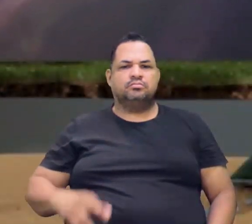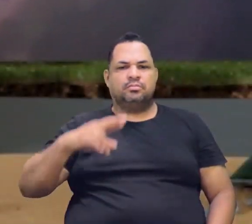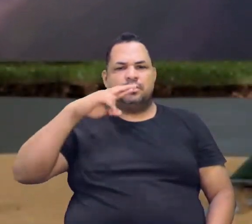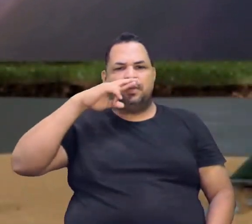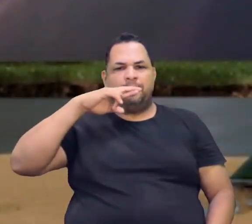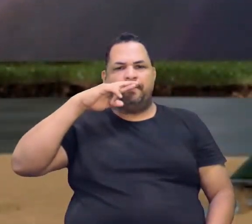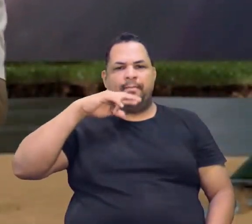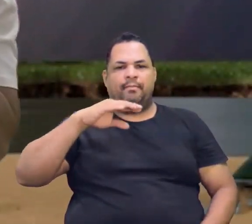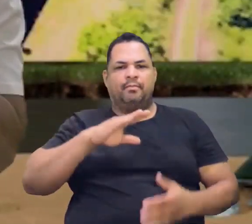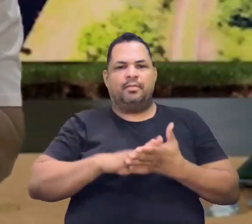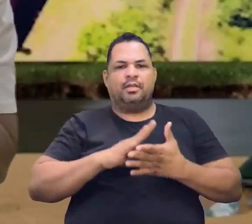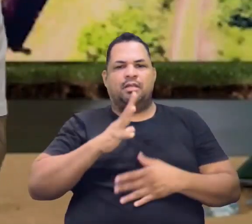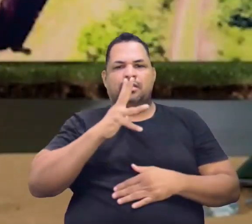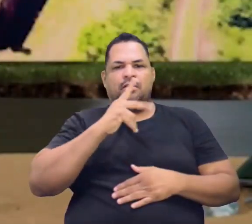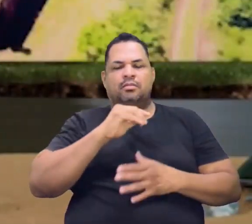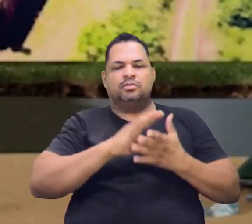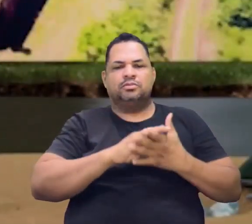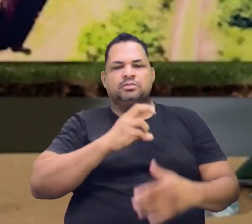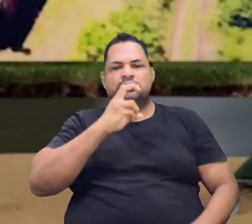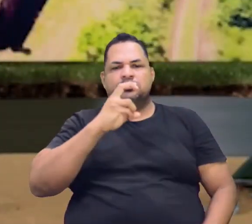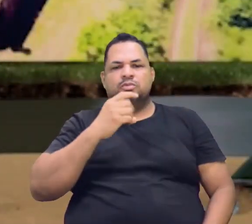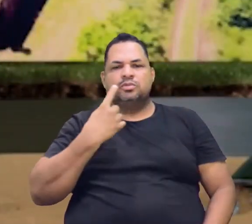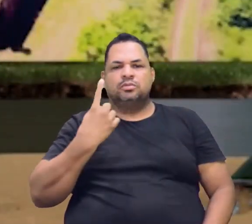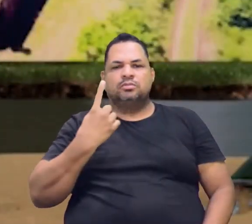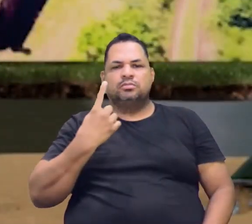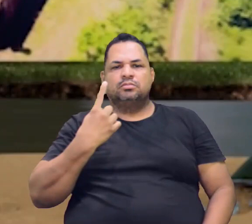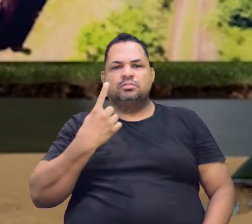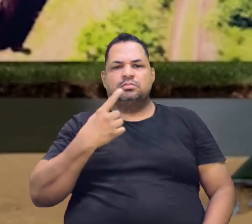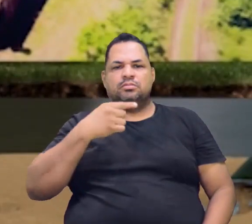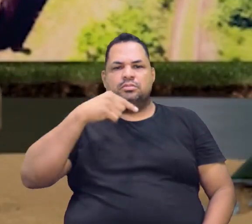Rondon passou 51 anos,